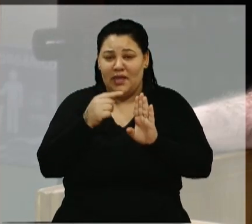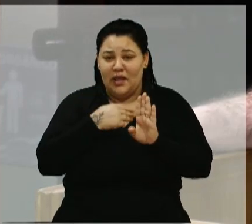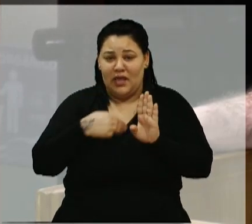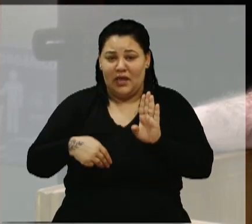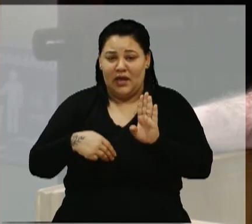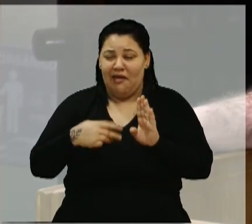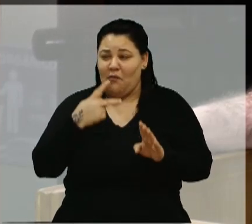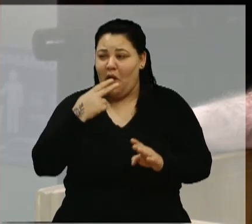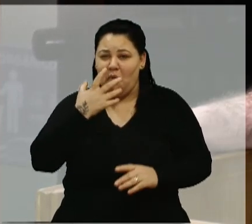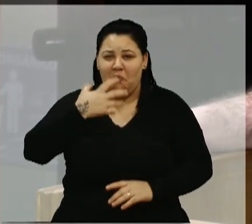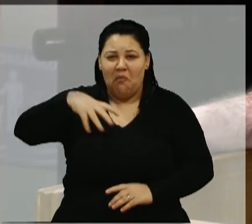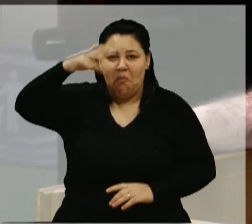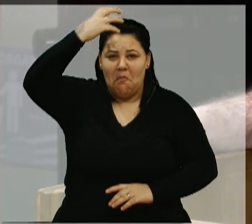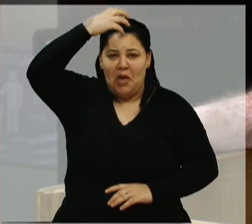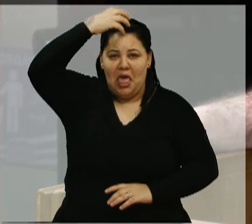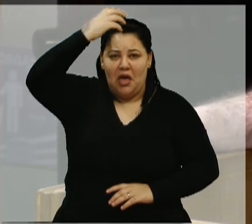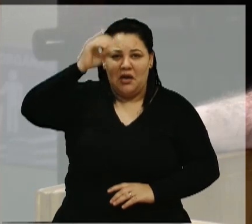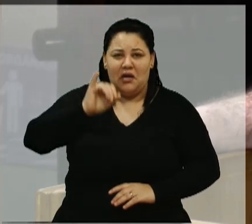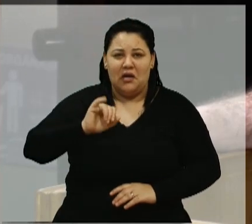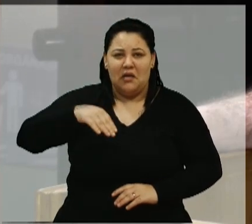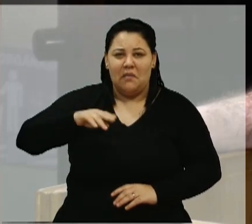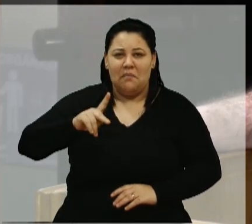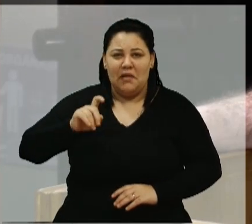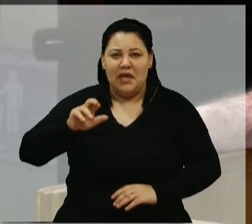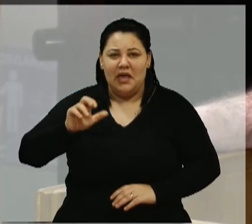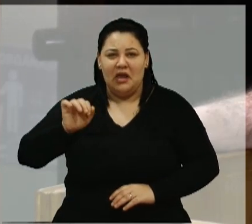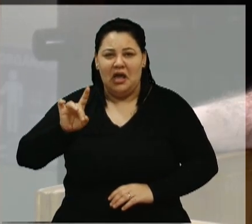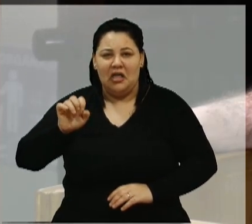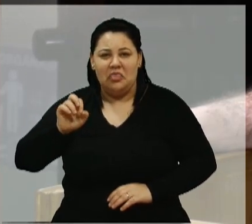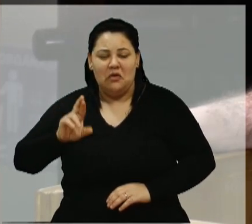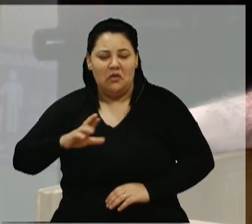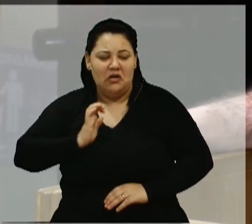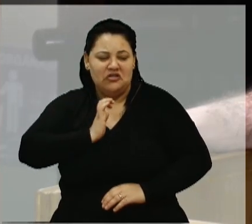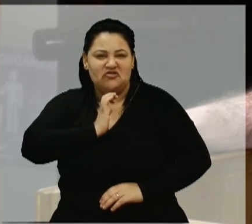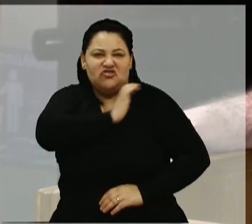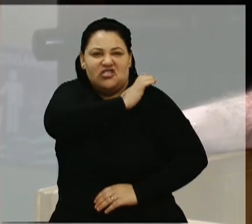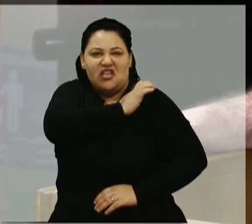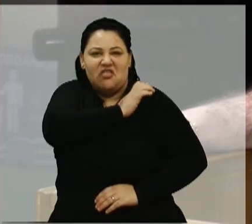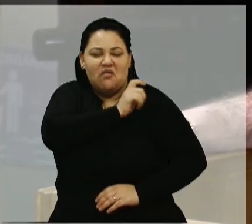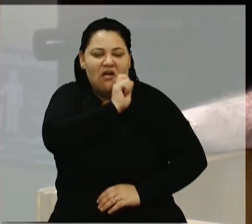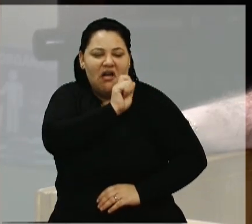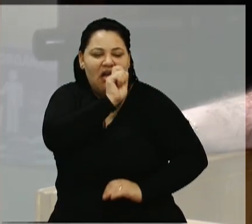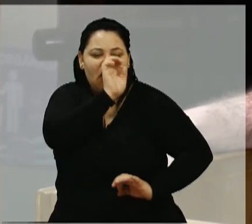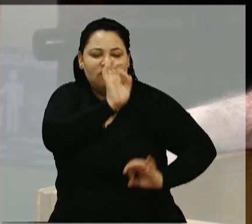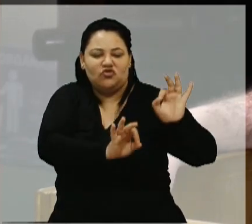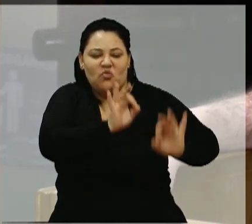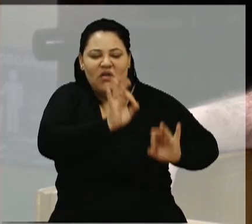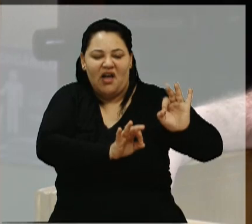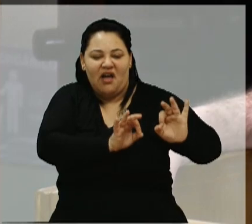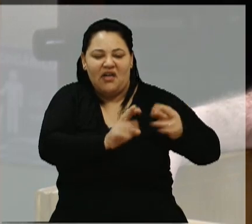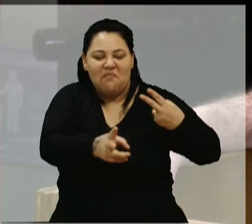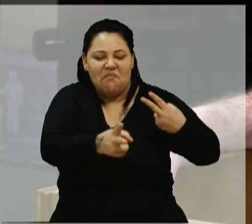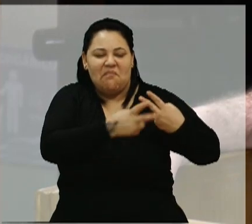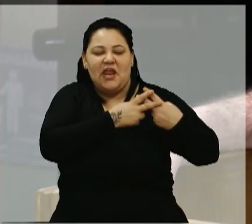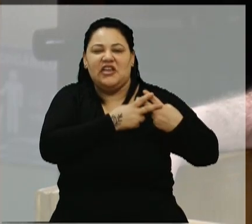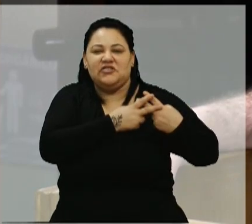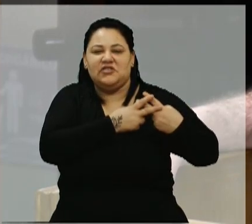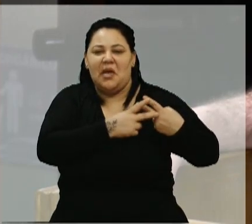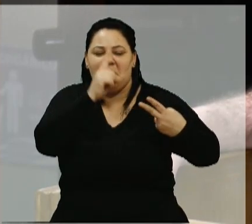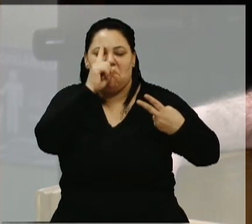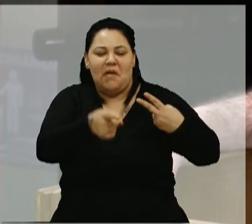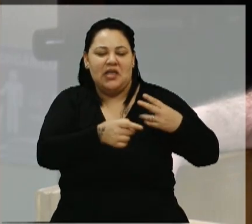imperador, ditador, aquele que julga, aquele que prende, aquele que manda